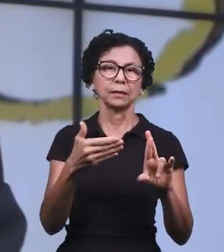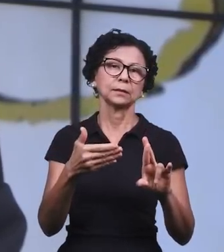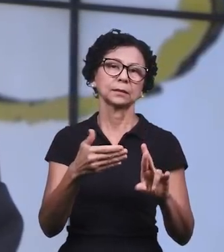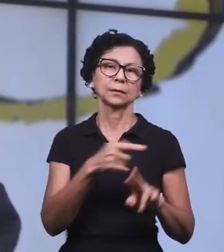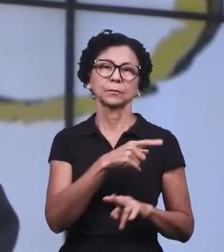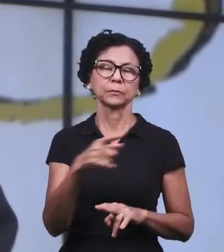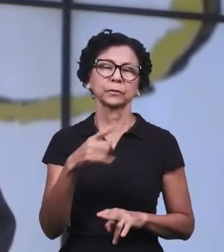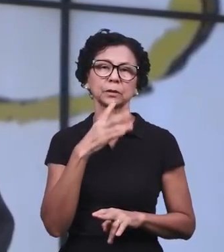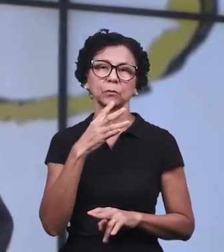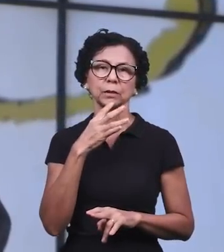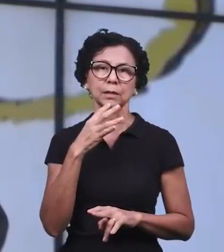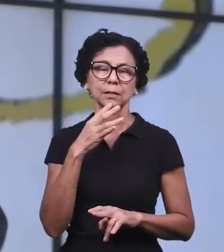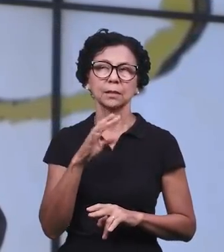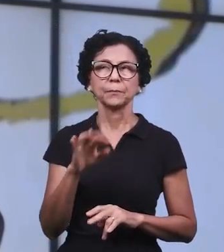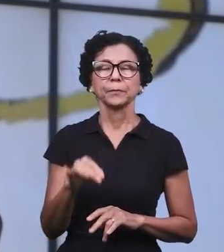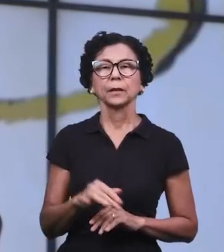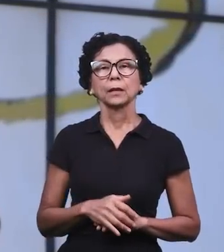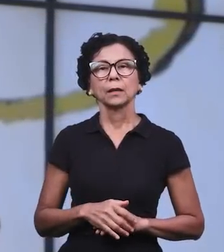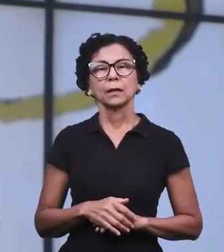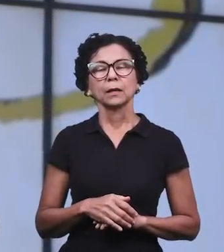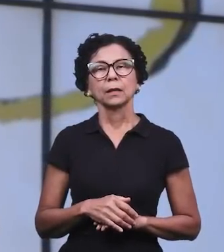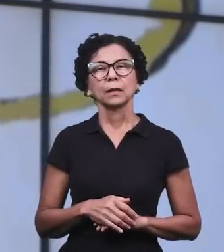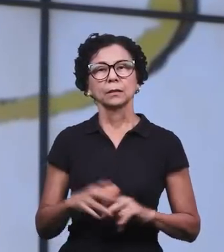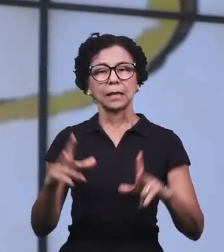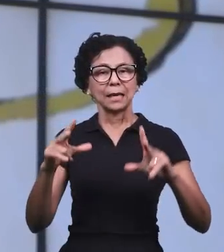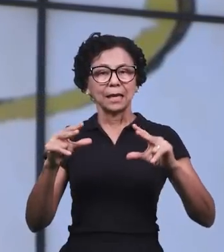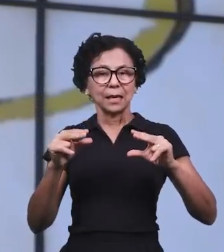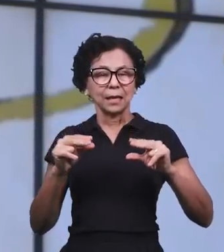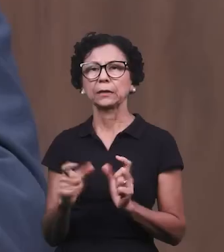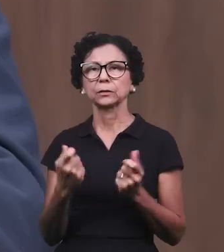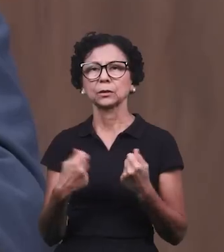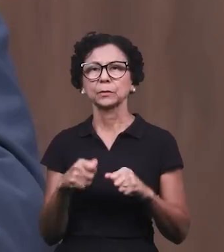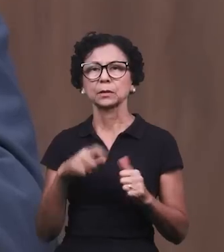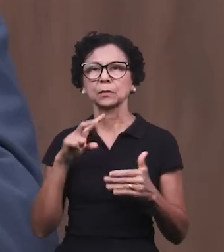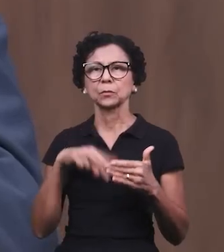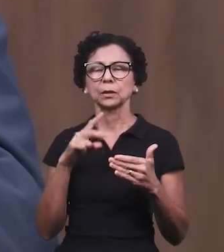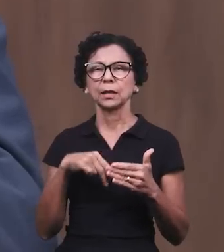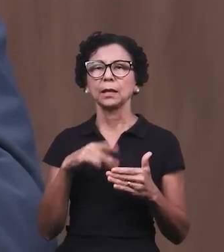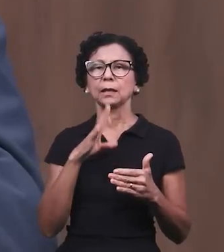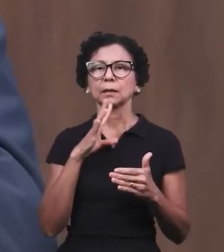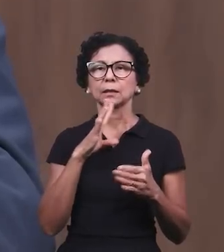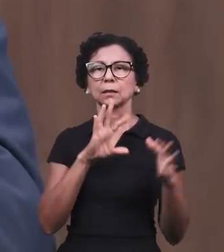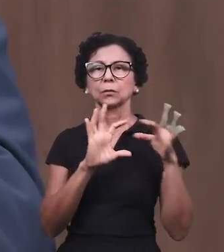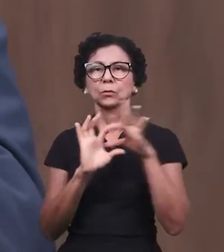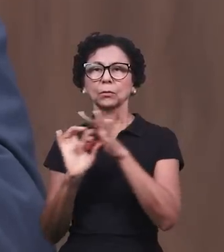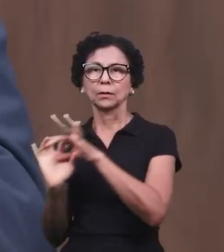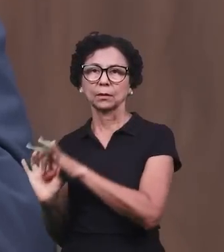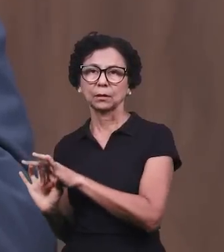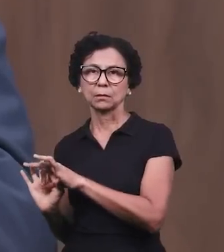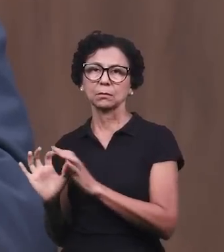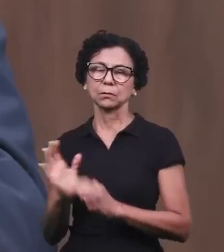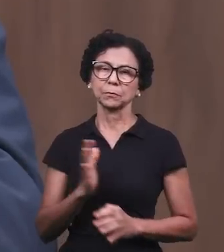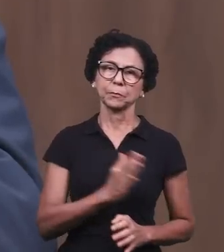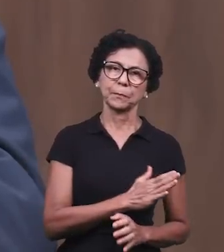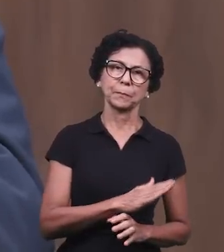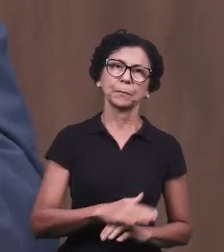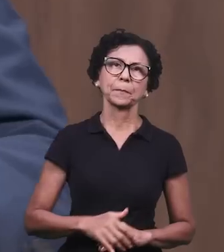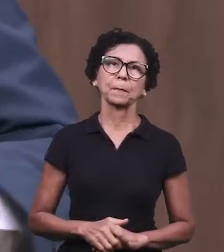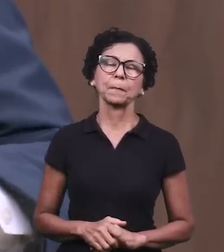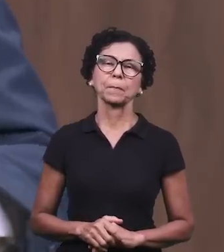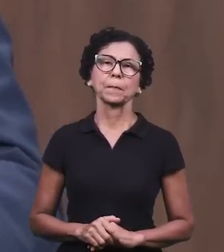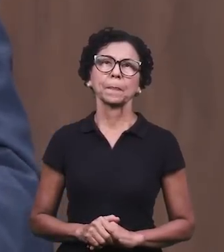referência da palavra é a herança que nós recebemos quando nós começamos a tomar o contato com a palavra. E o processo ele vem depois, que vai ser falado aí,